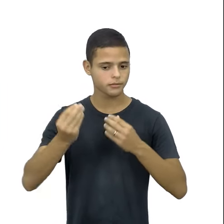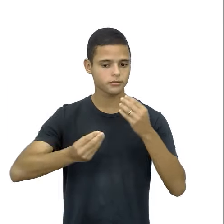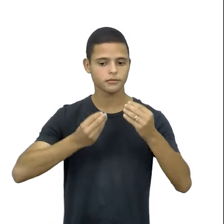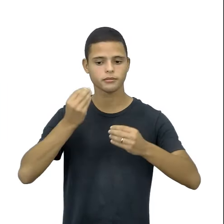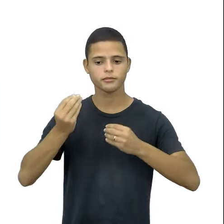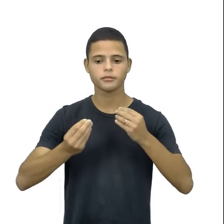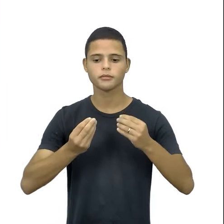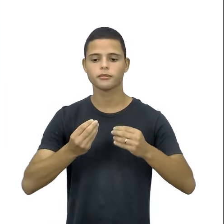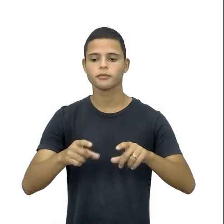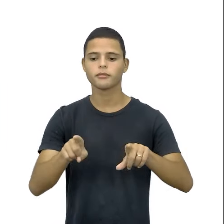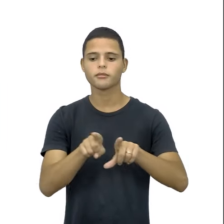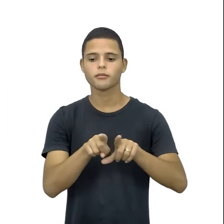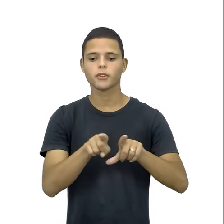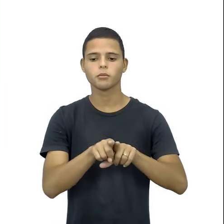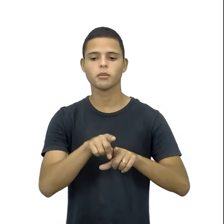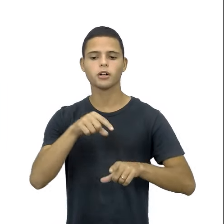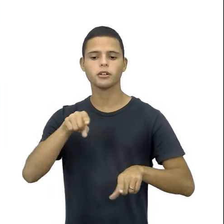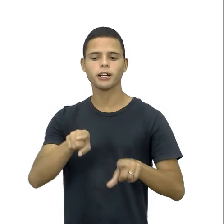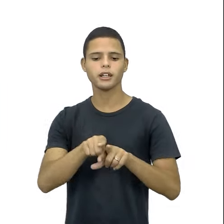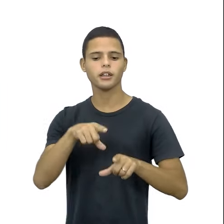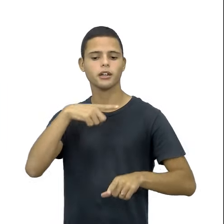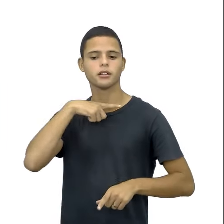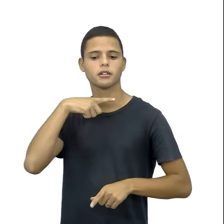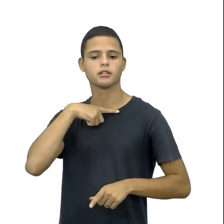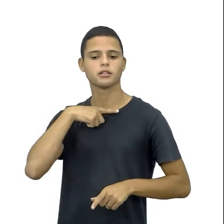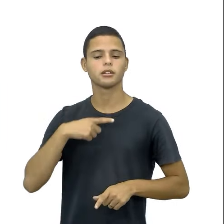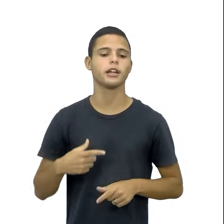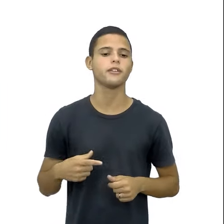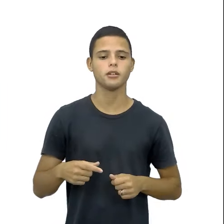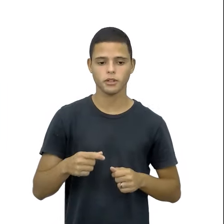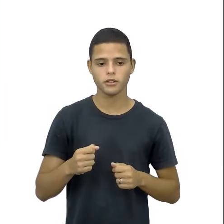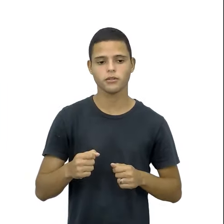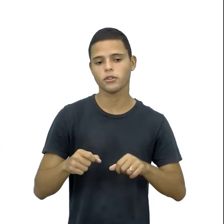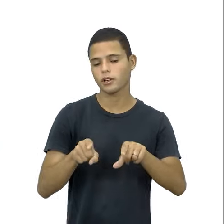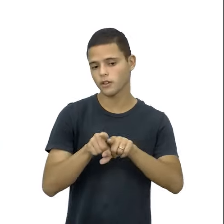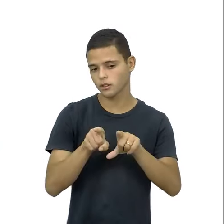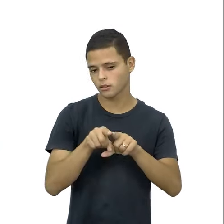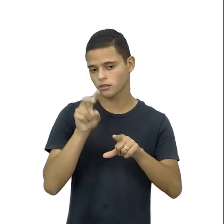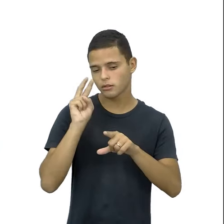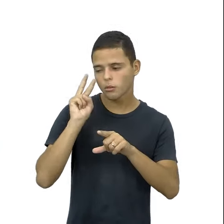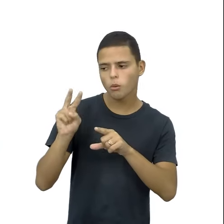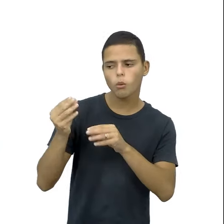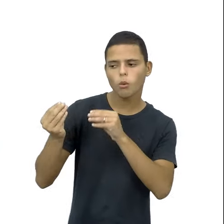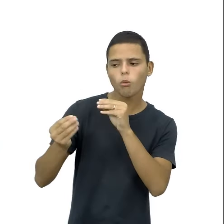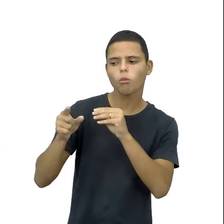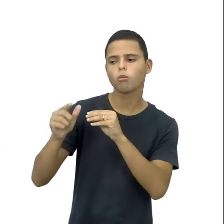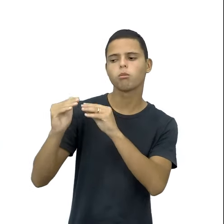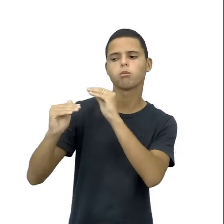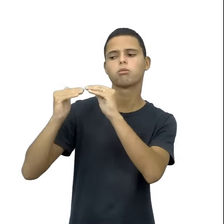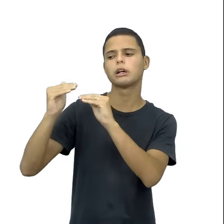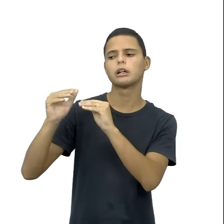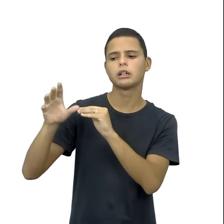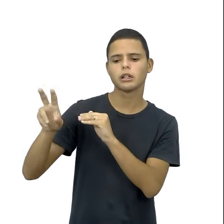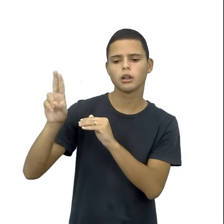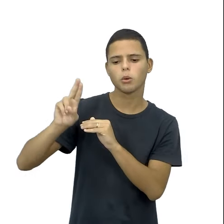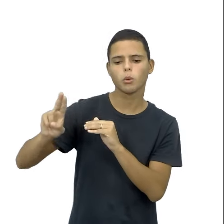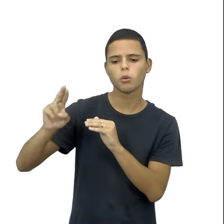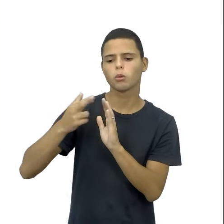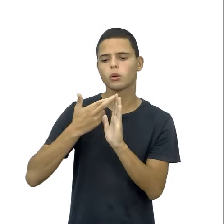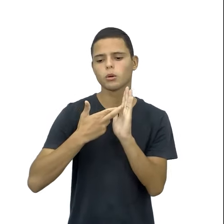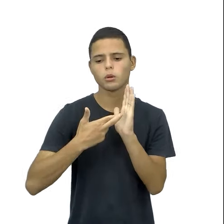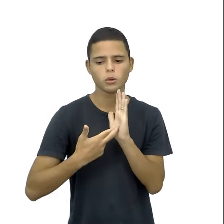quanto que a gente pode aprender do nosso estudante quando a gente olha ali o registro dele, como que ele pega e